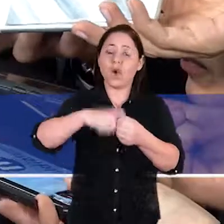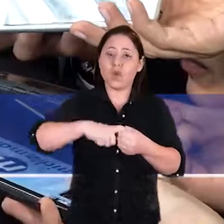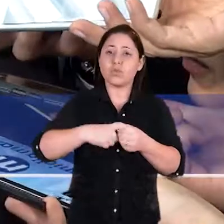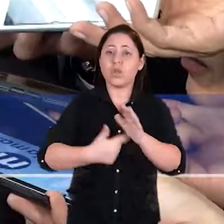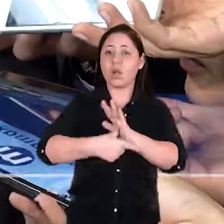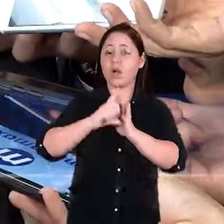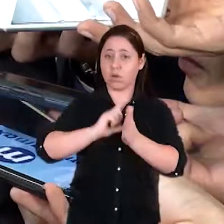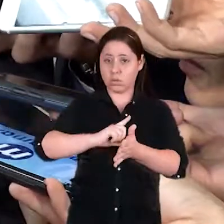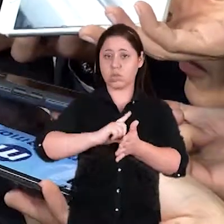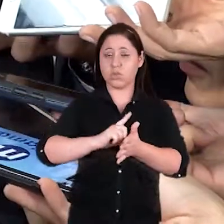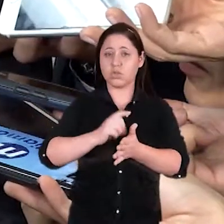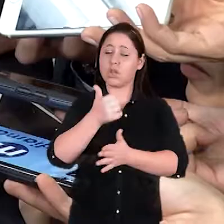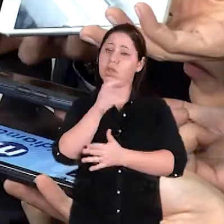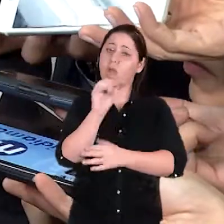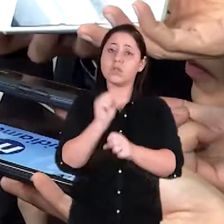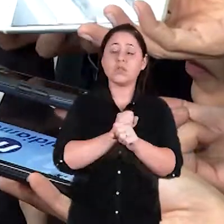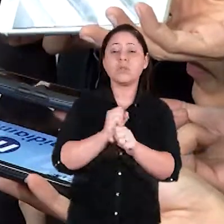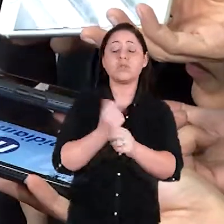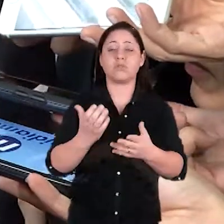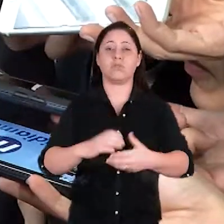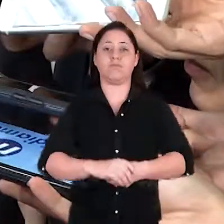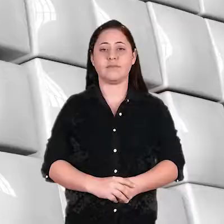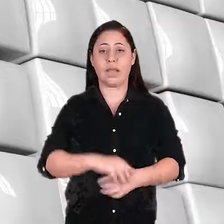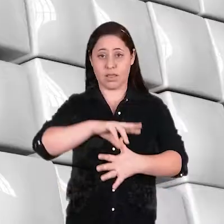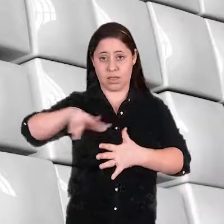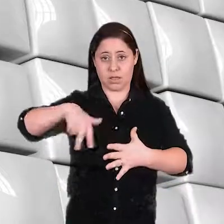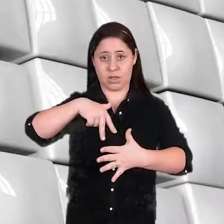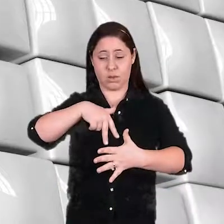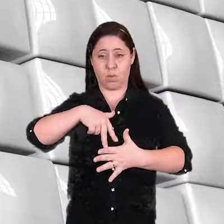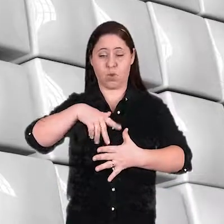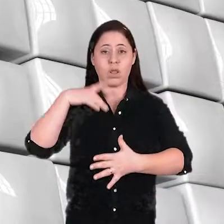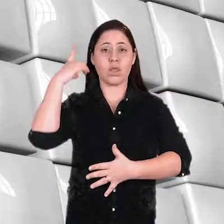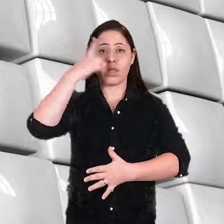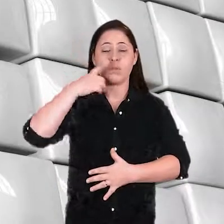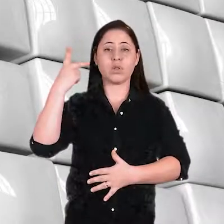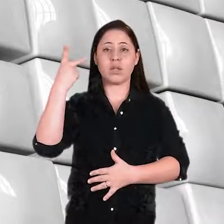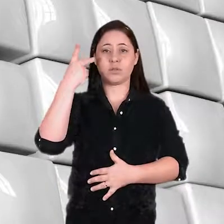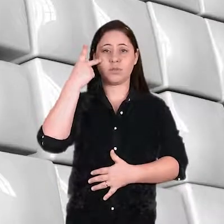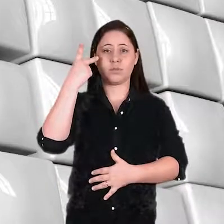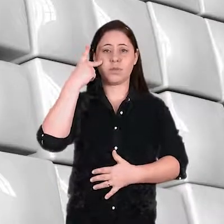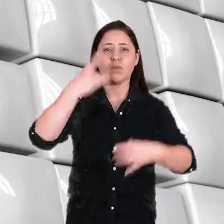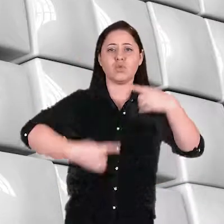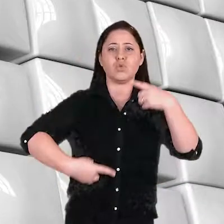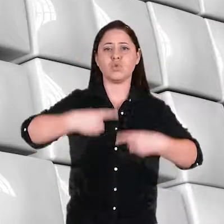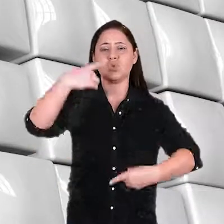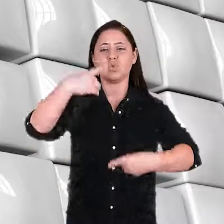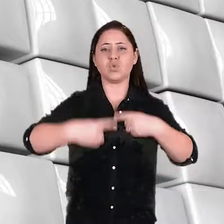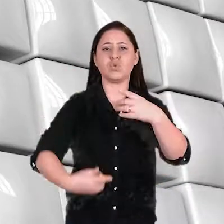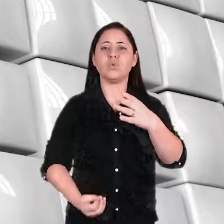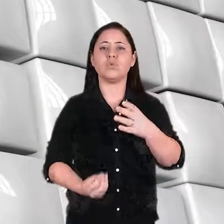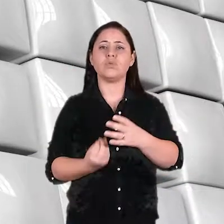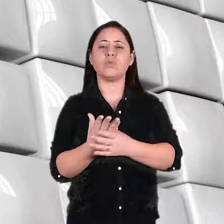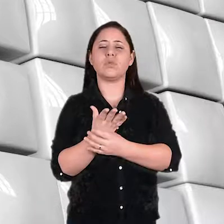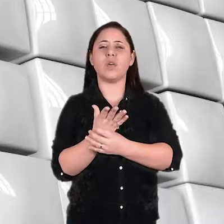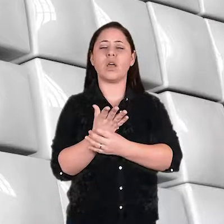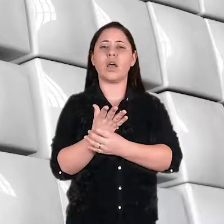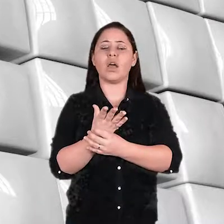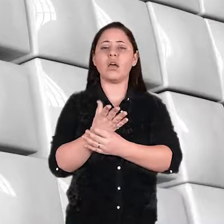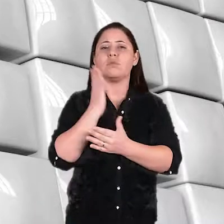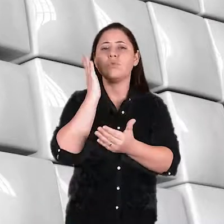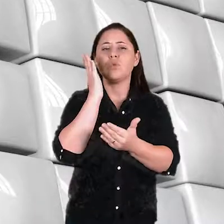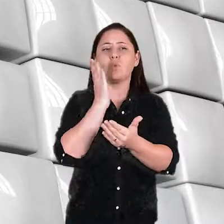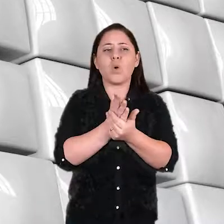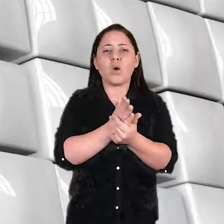devolver antecipando aquilo que seria feito em 10 anos. Na tribuna, o deputado Pedro Kemp debateu a realização